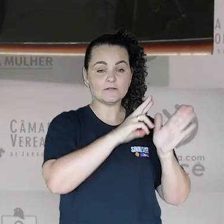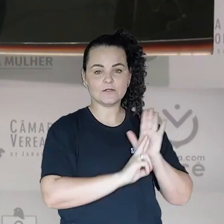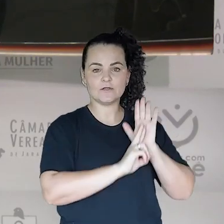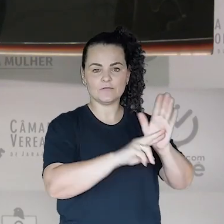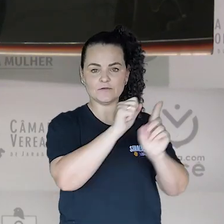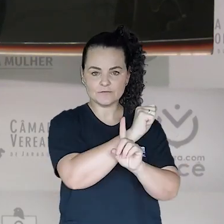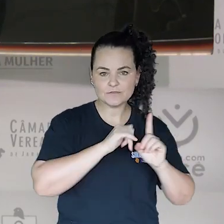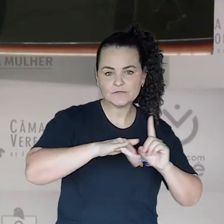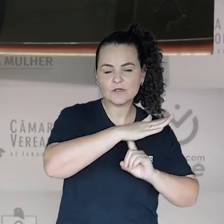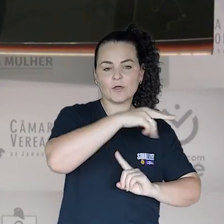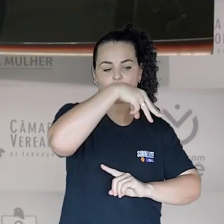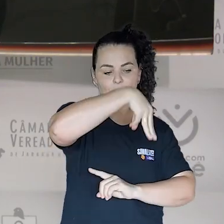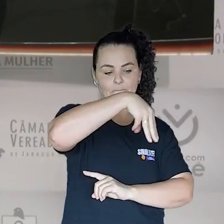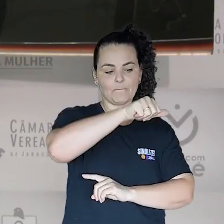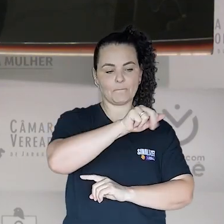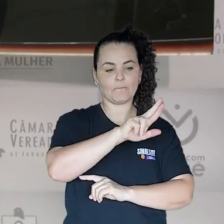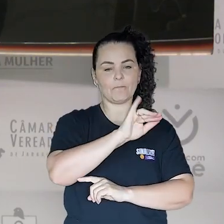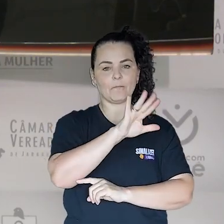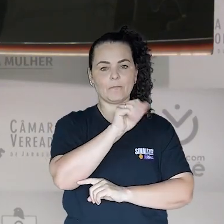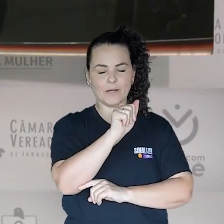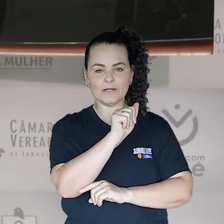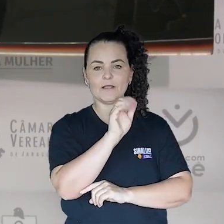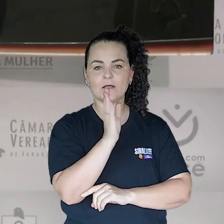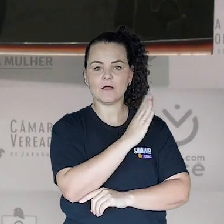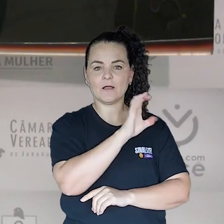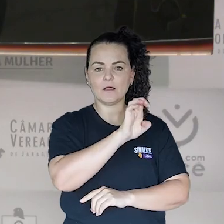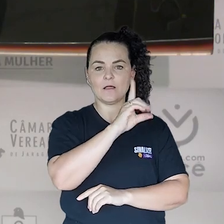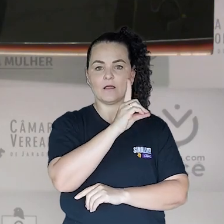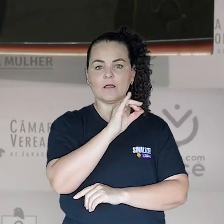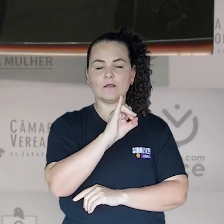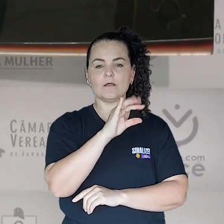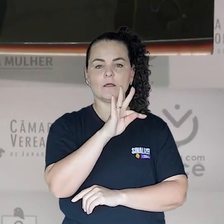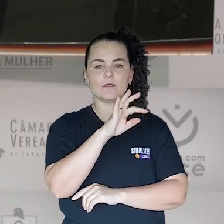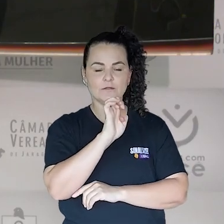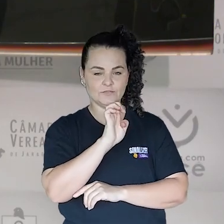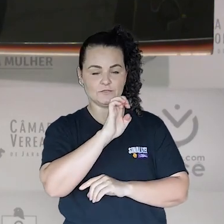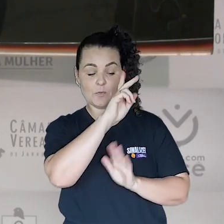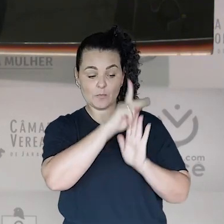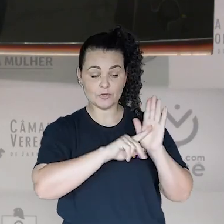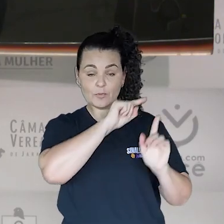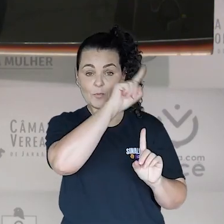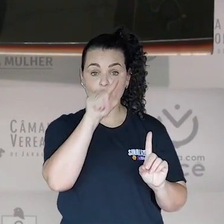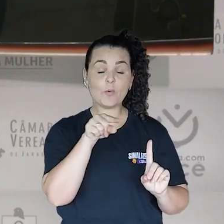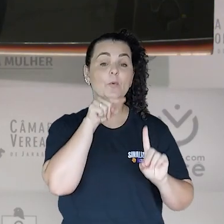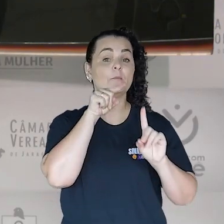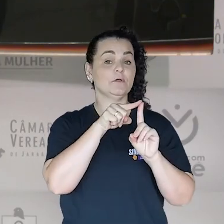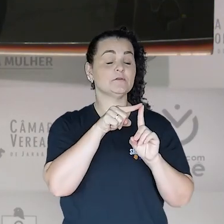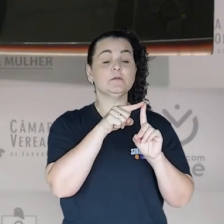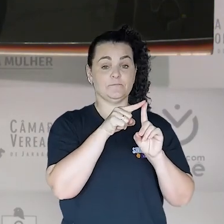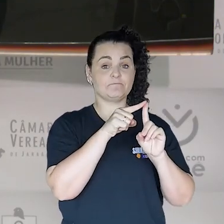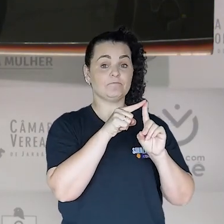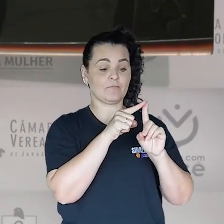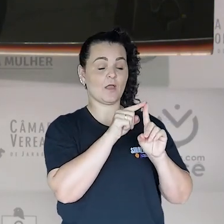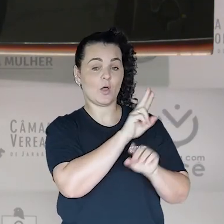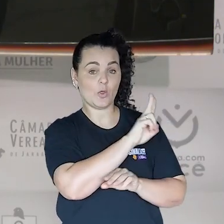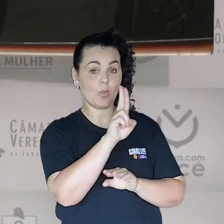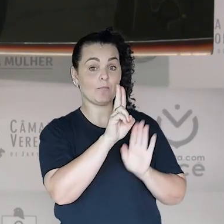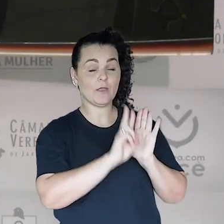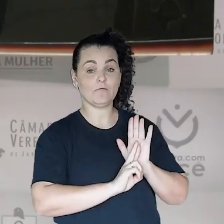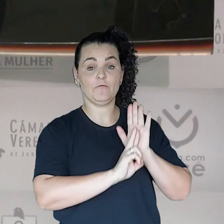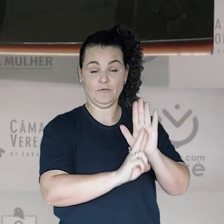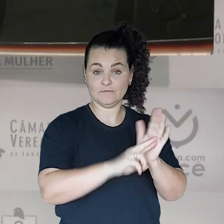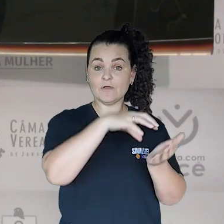assistência social Maria Edite Marques o projeto tem como objetivo denominar o centro de referência